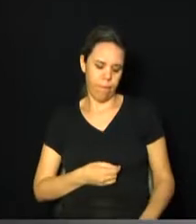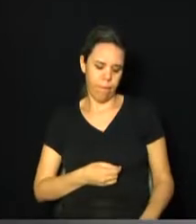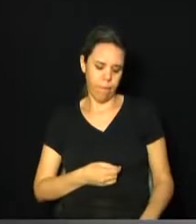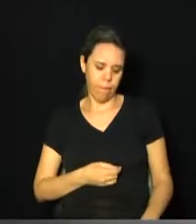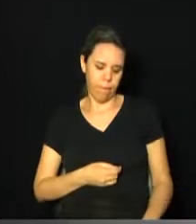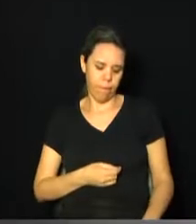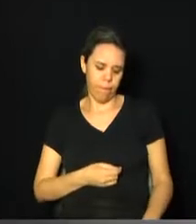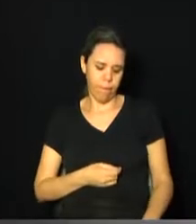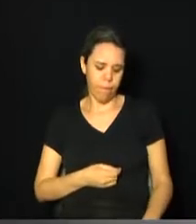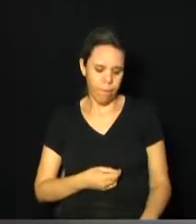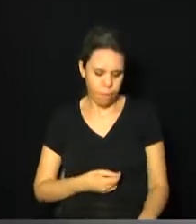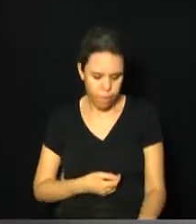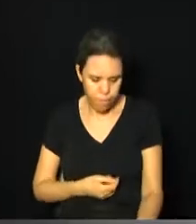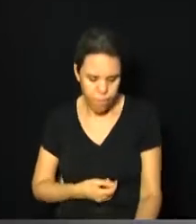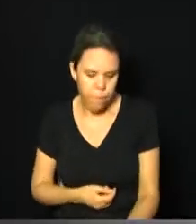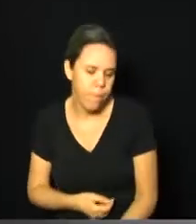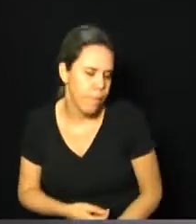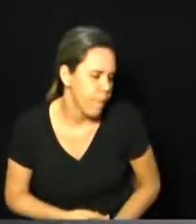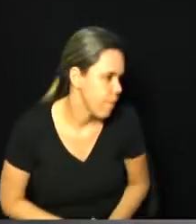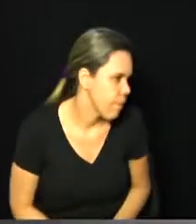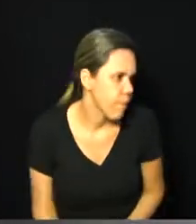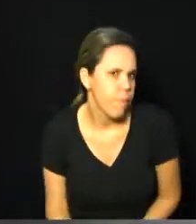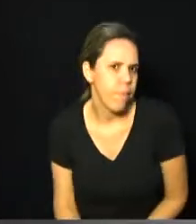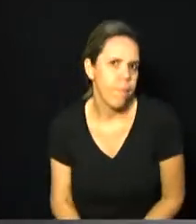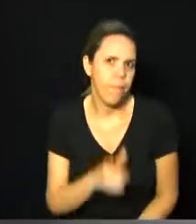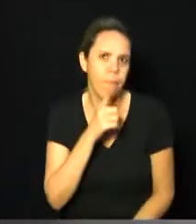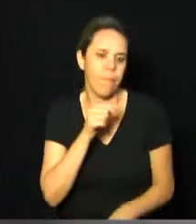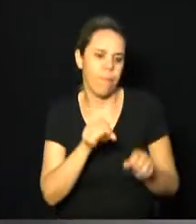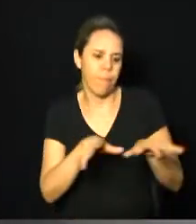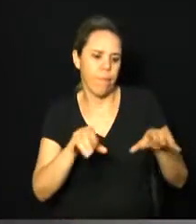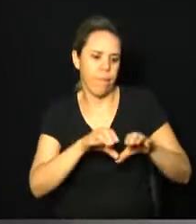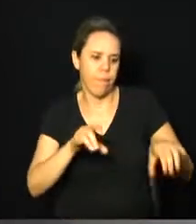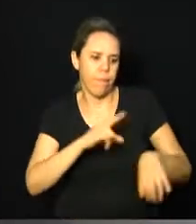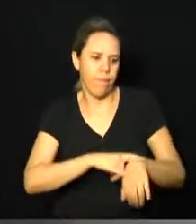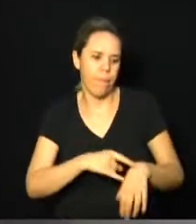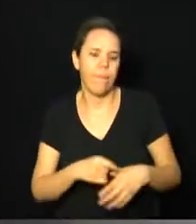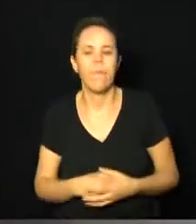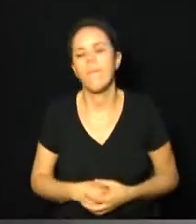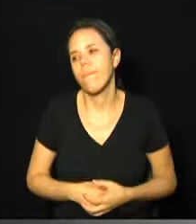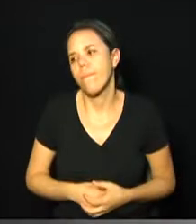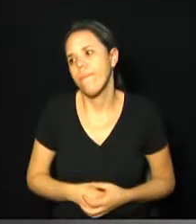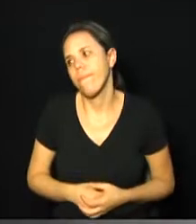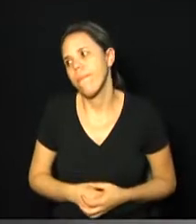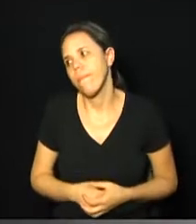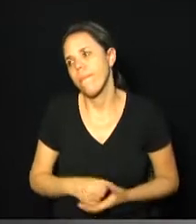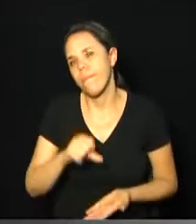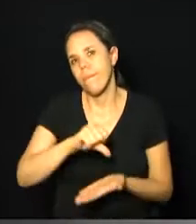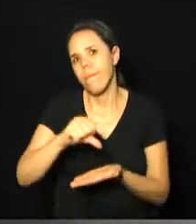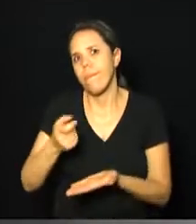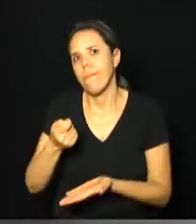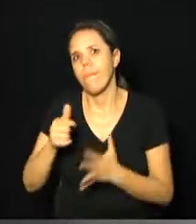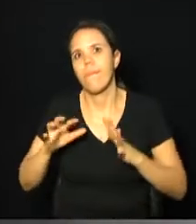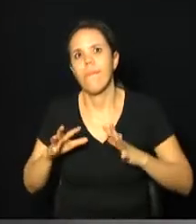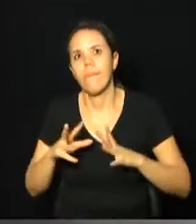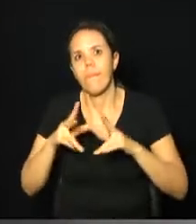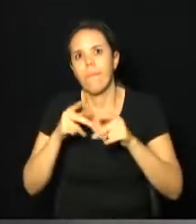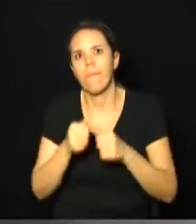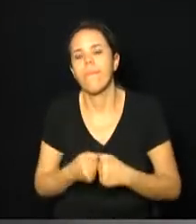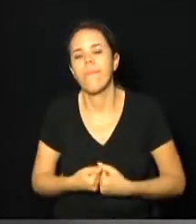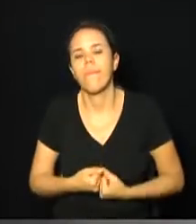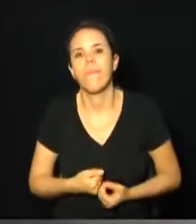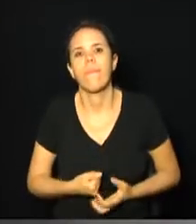é distribuição de água e esgoto, que a região quase toda